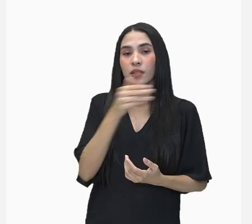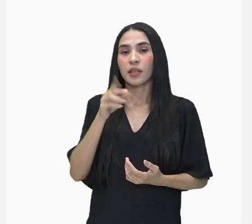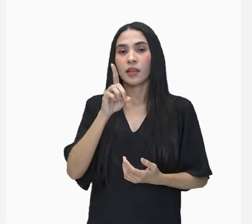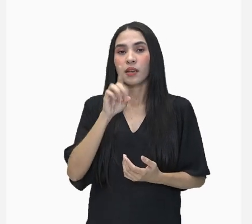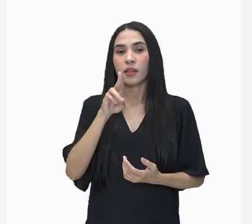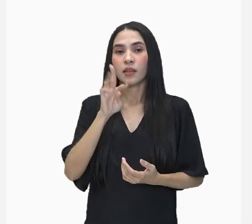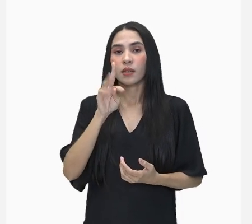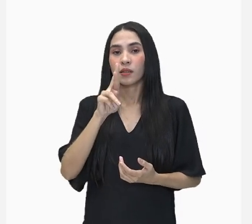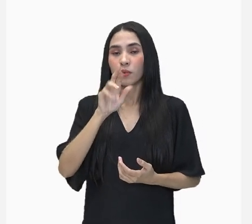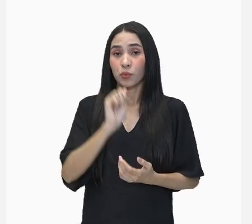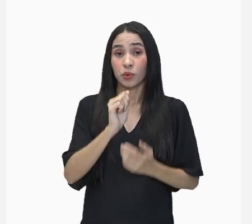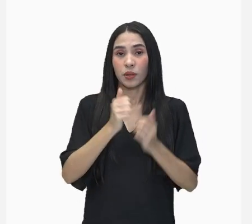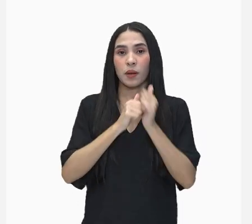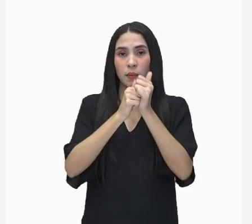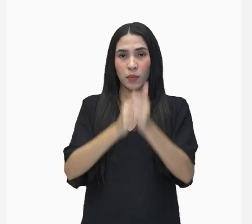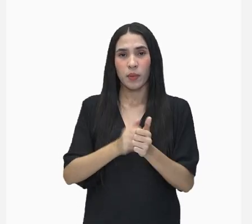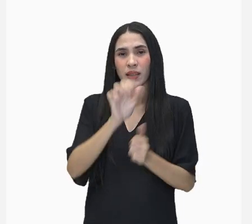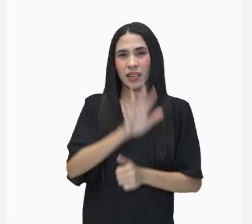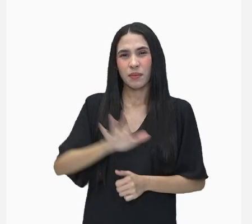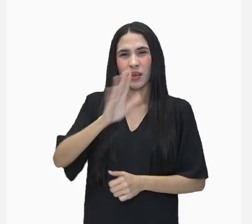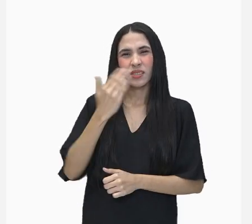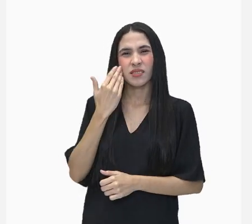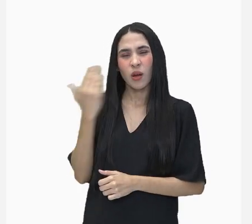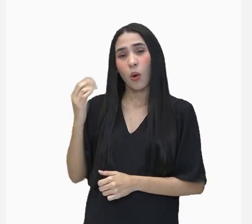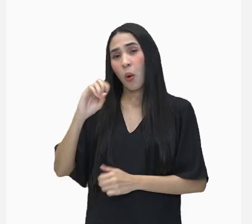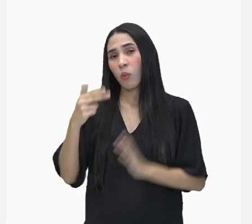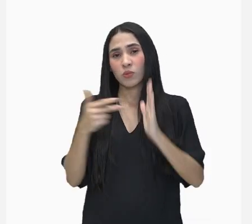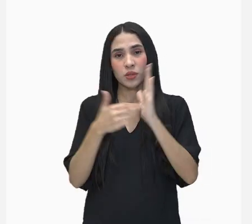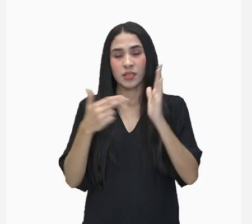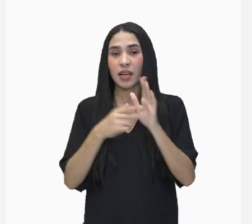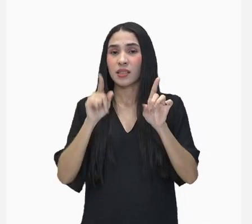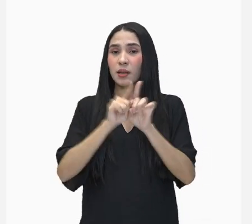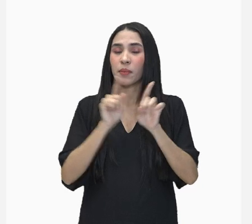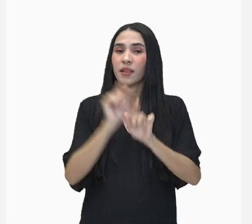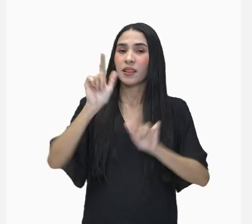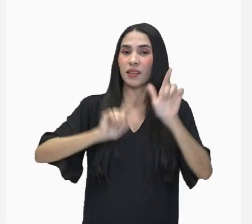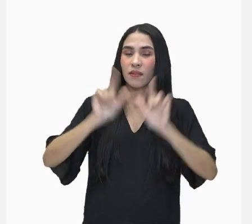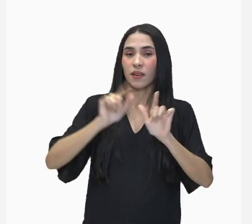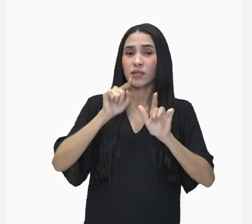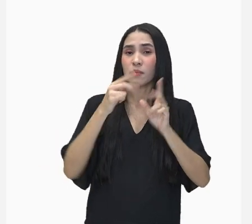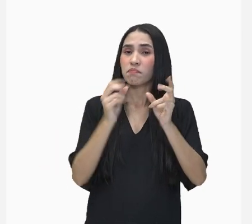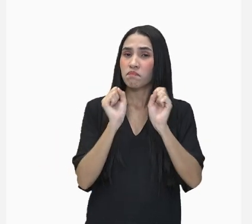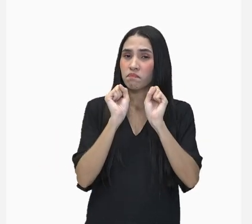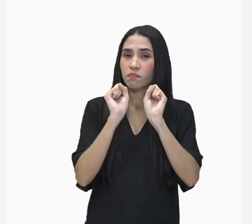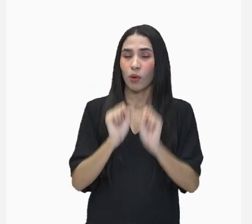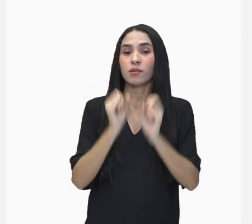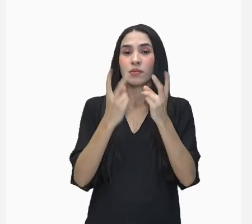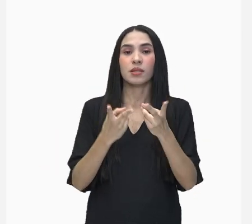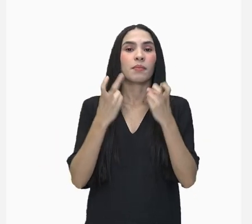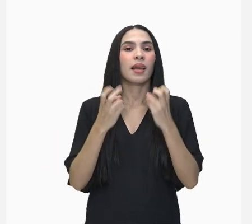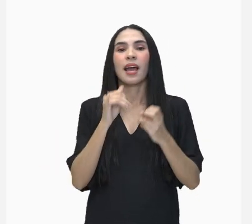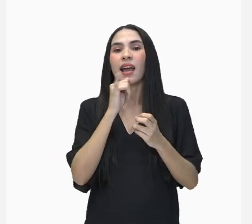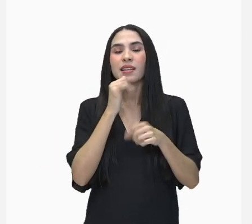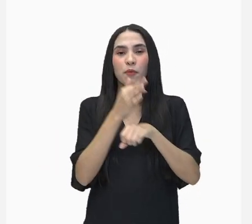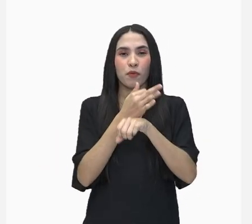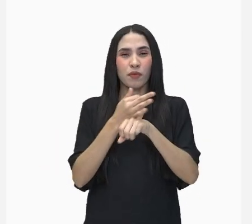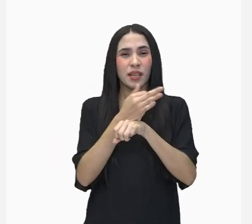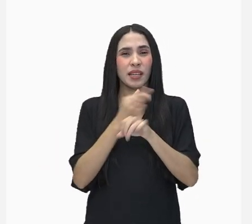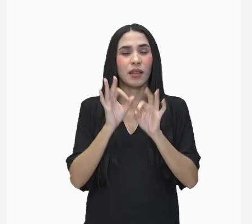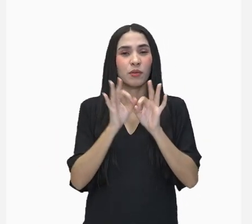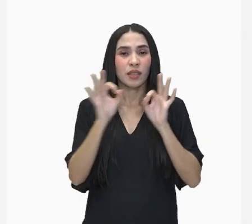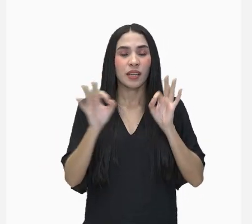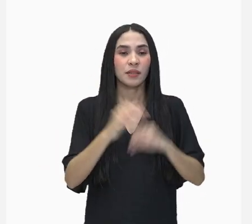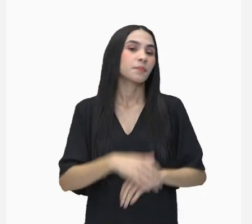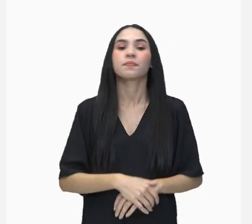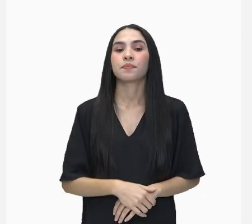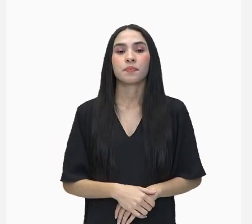a gente pode acompanhar, por exemplo, nos noticiários da televisão, principalmente em feriados prolongados. E